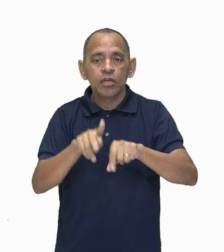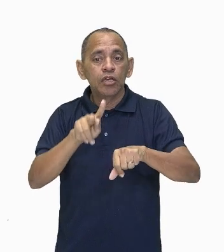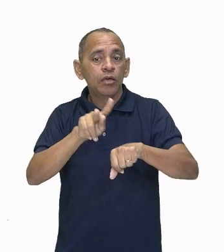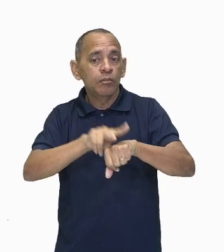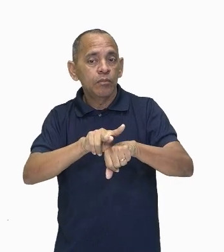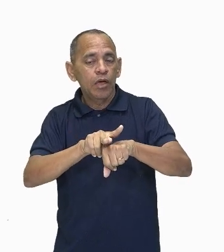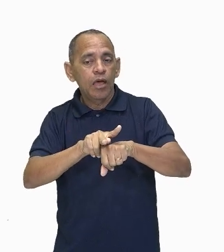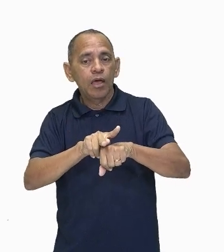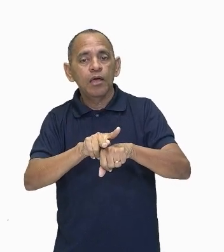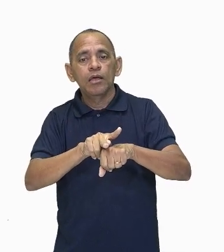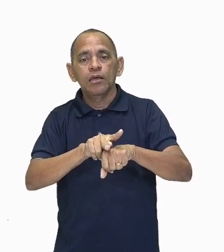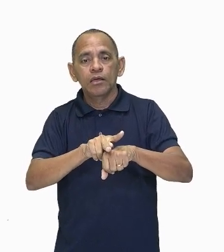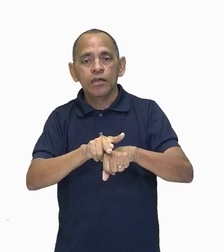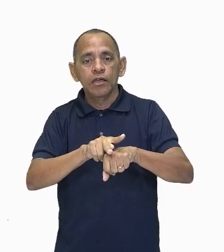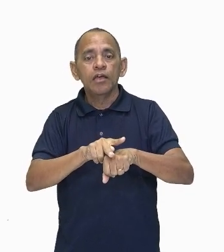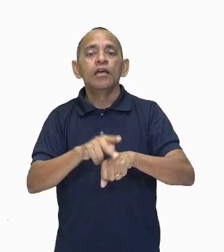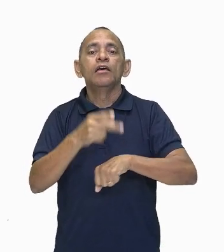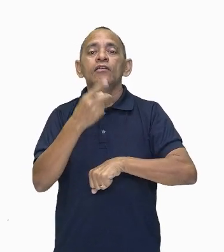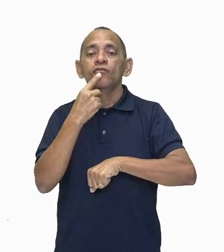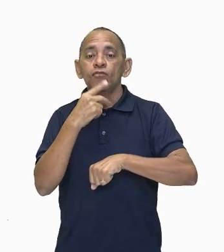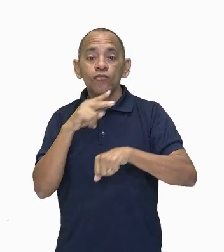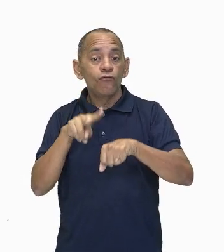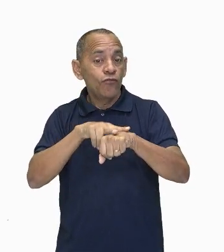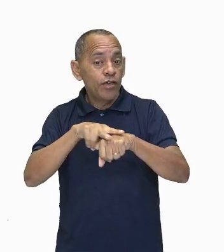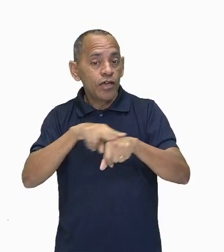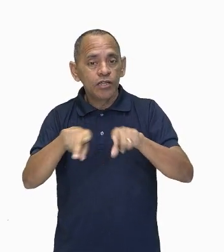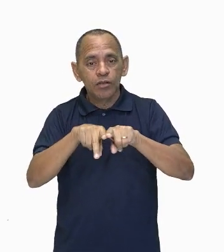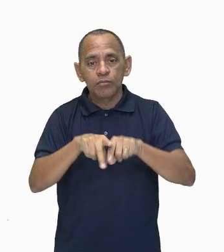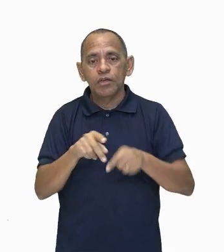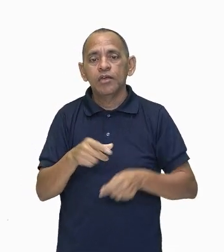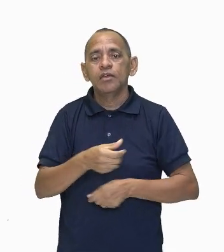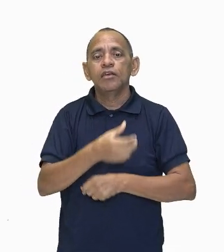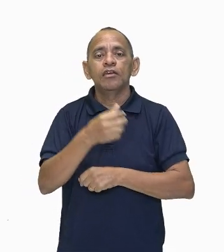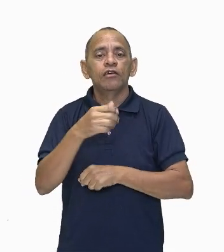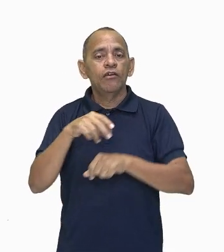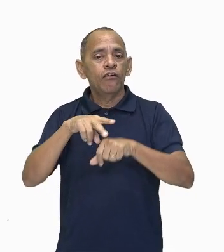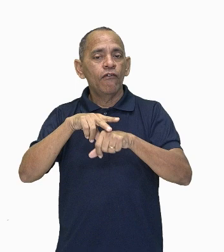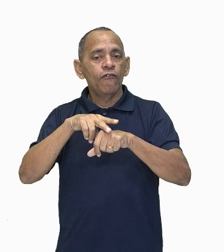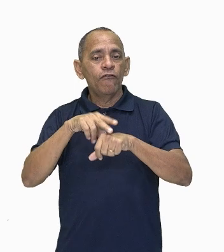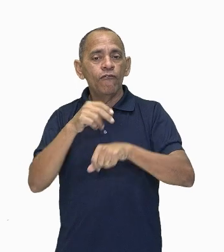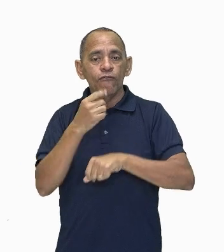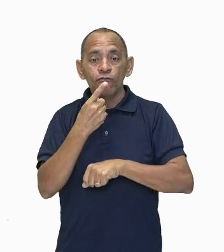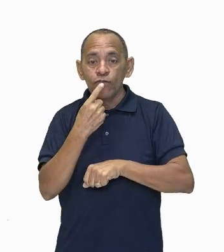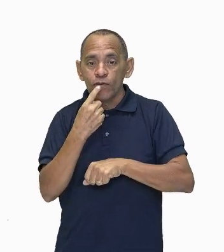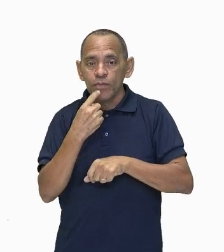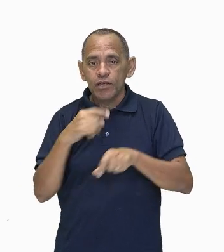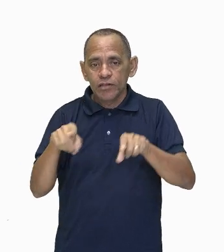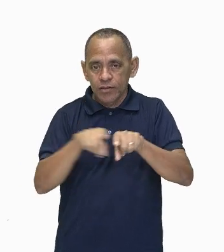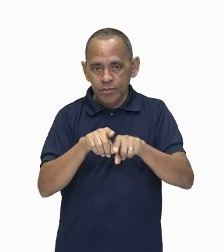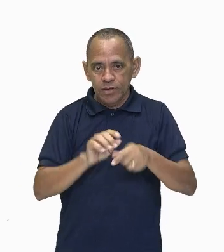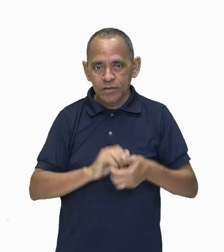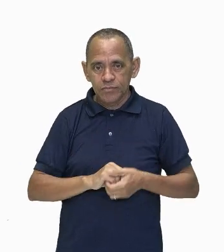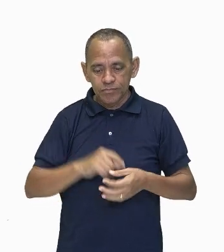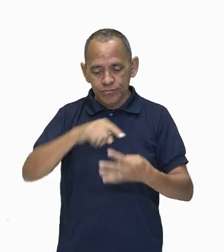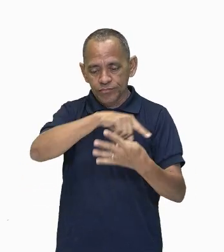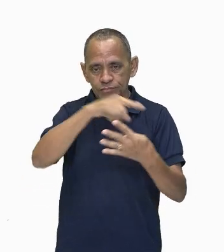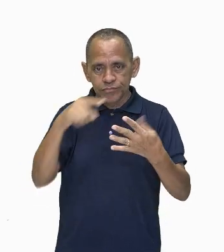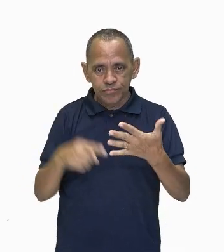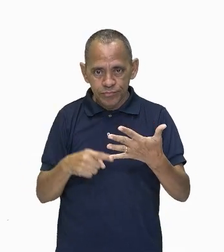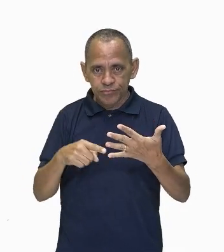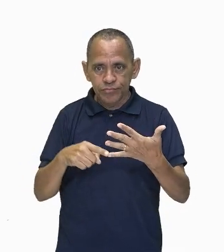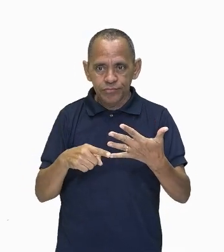carros verdes. E também não apareceu mais nenhum de outro tipo, então tá aí, fechou nessas 5 cores, tá?